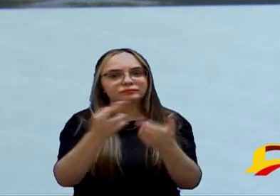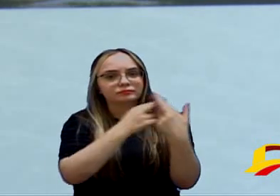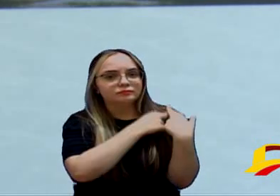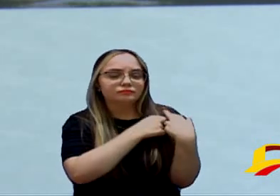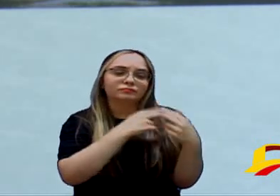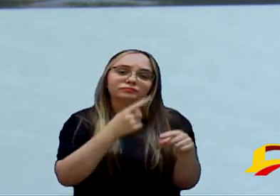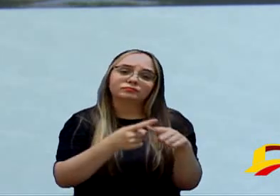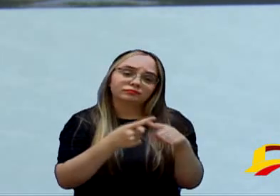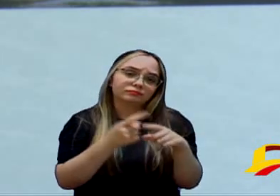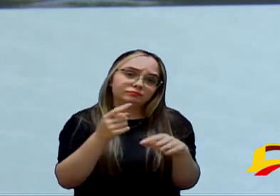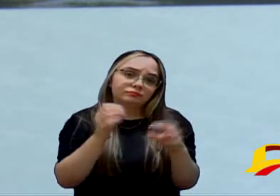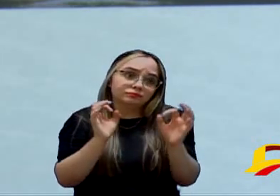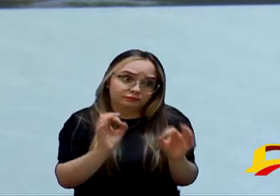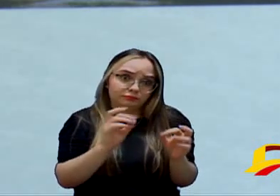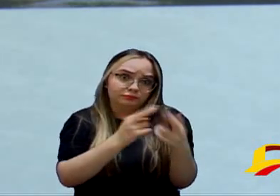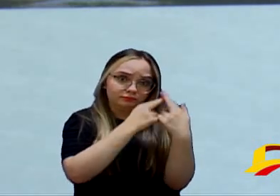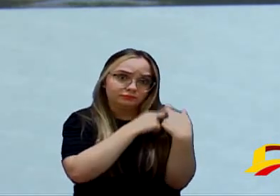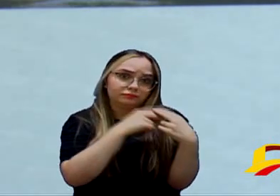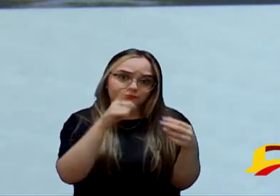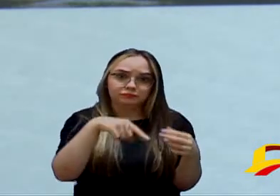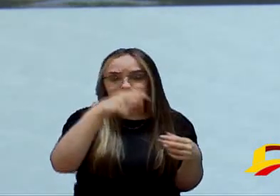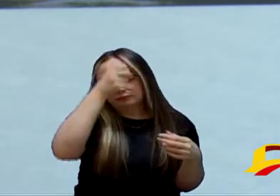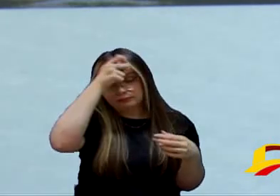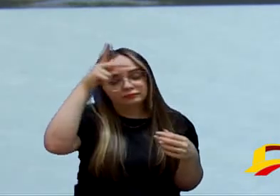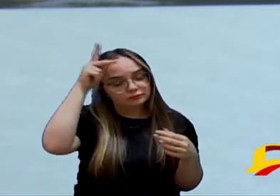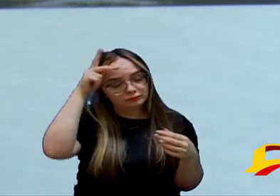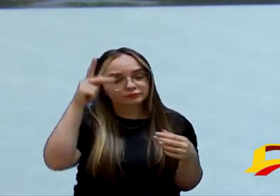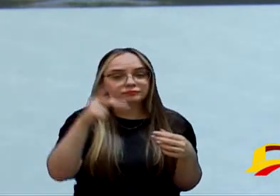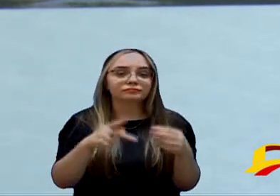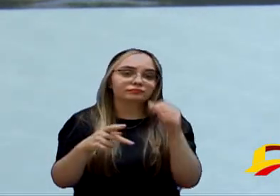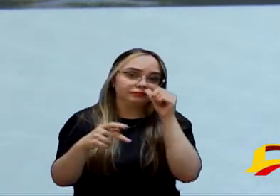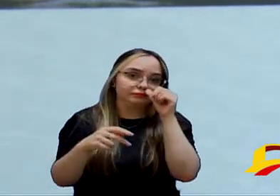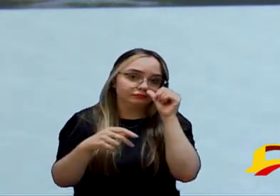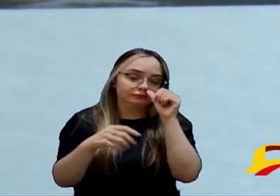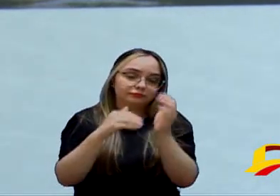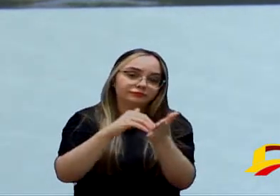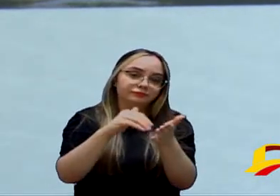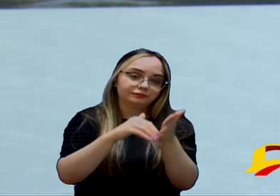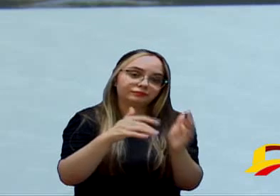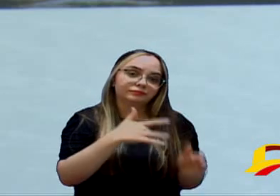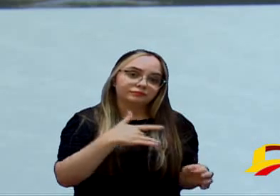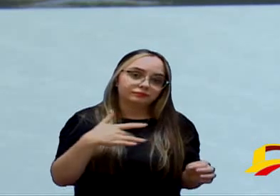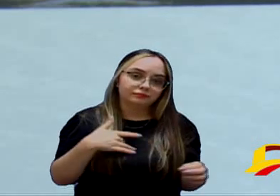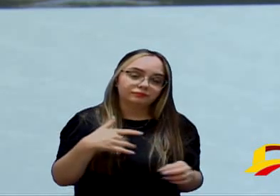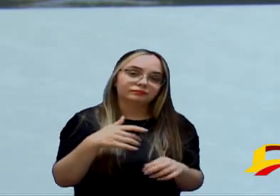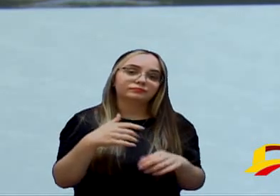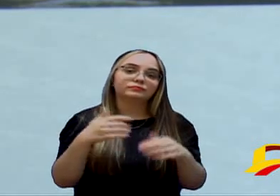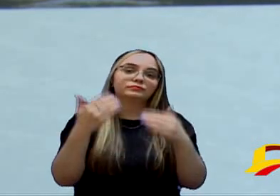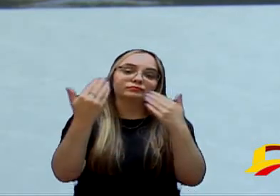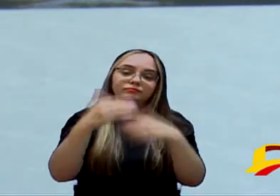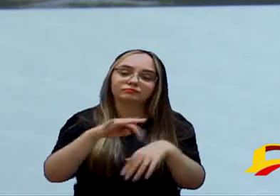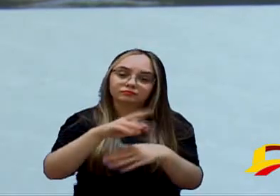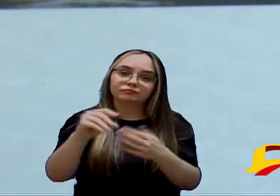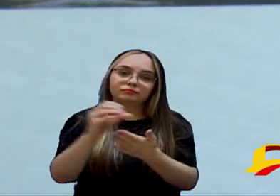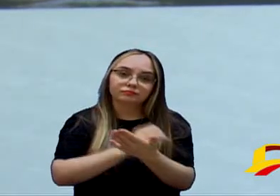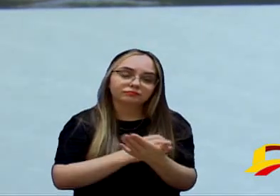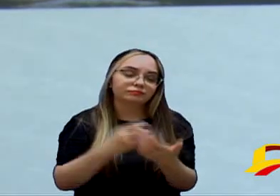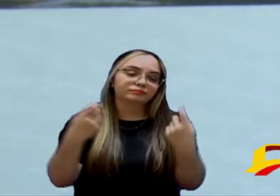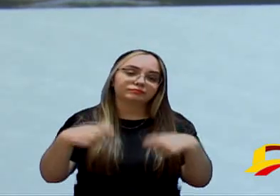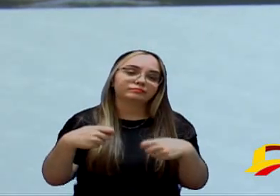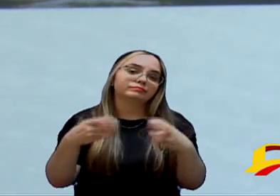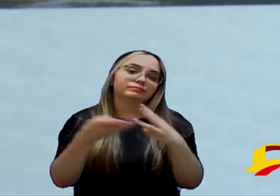quem tem que gerir seria o Secretaria da Saúde uma gestão que fosse concursados e não